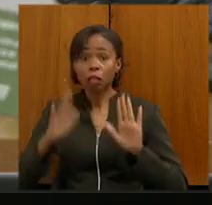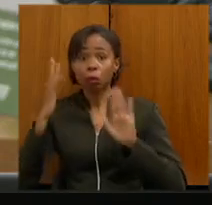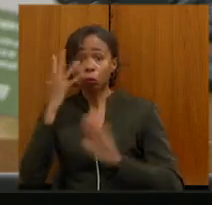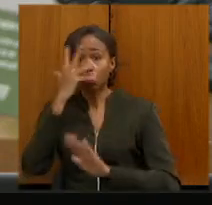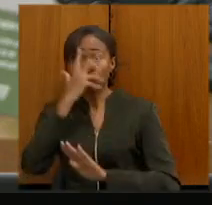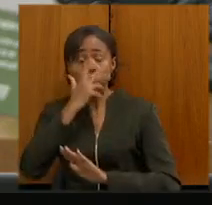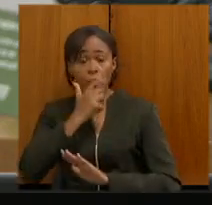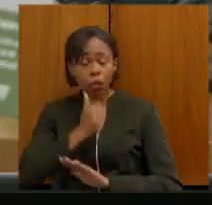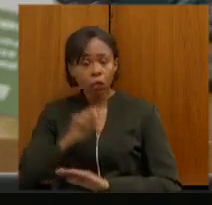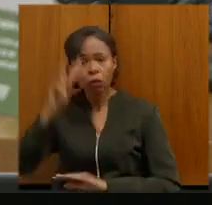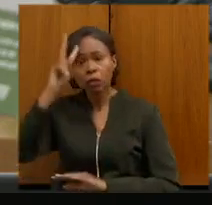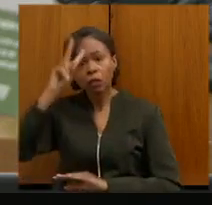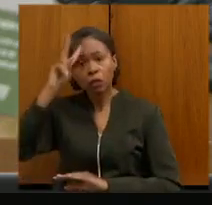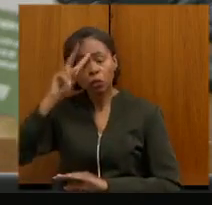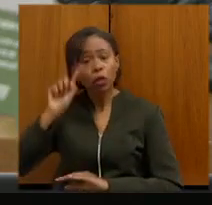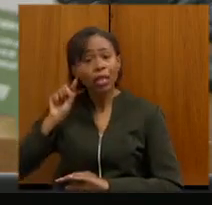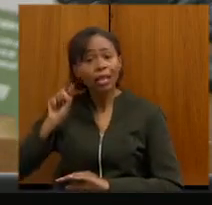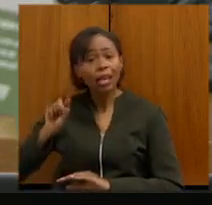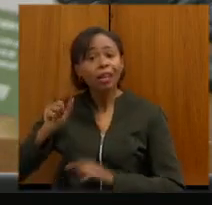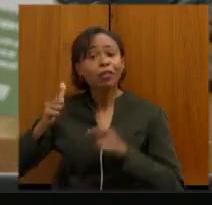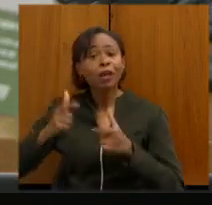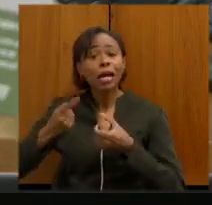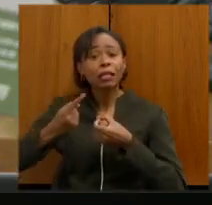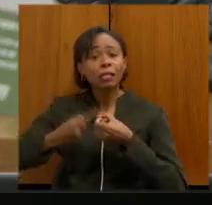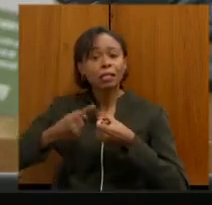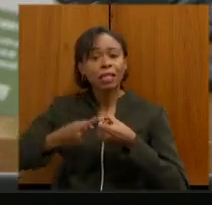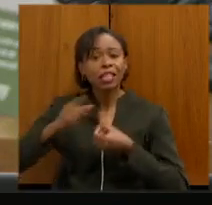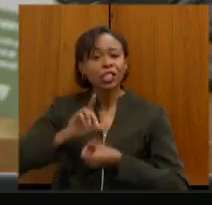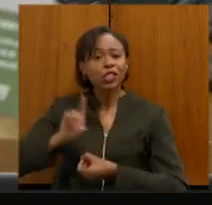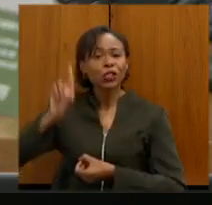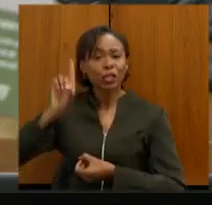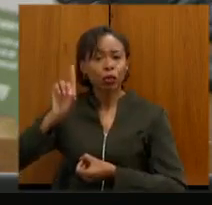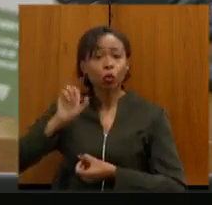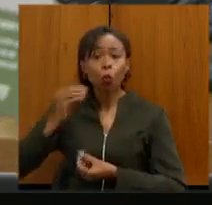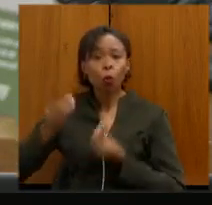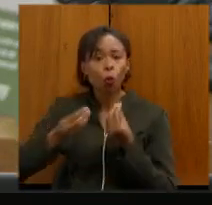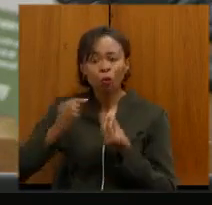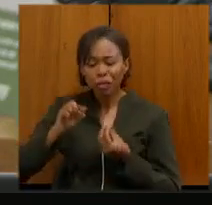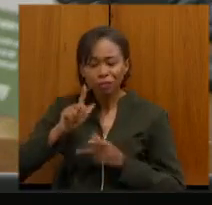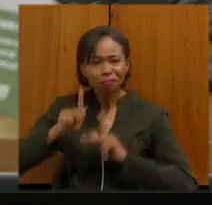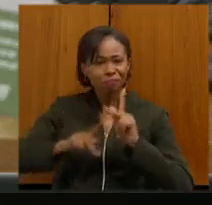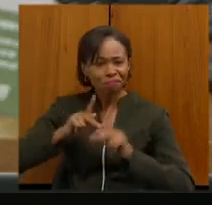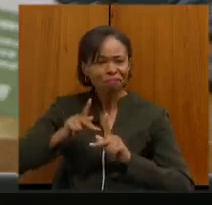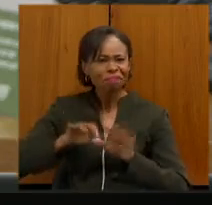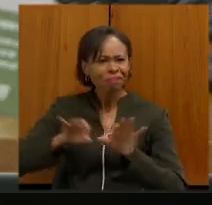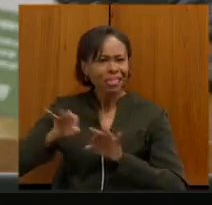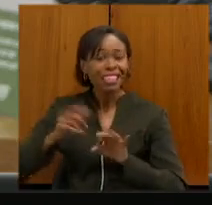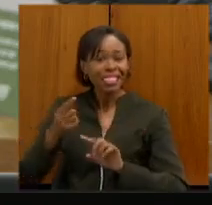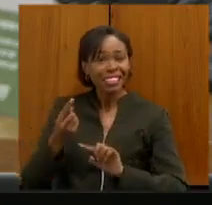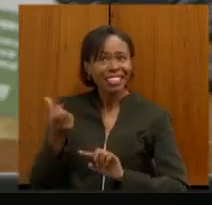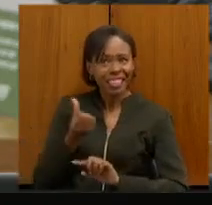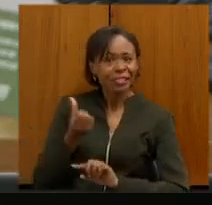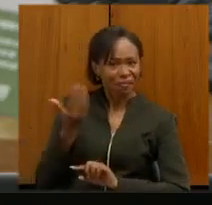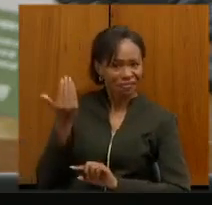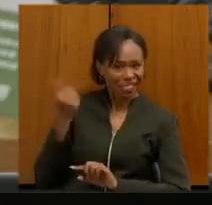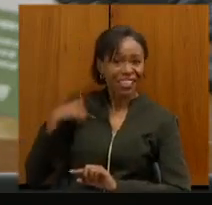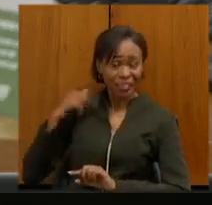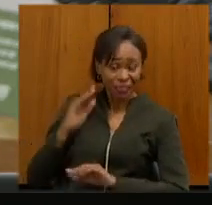a história de luta da Cidade de Deus EA forma como eles se organizaram e eu tive lá sexta-feira